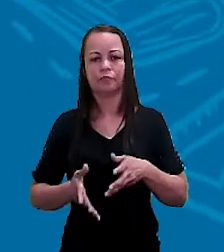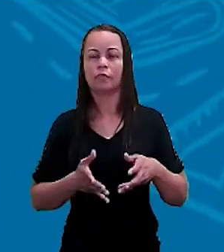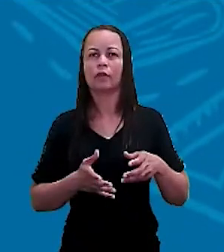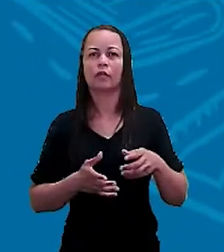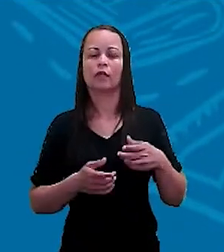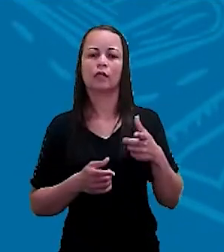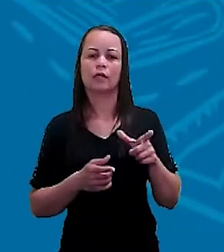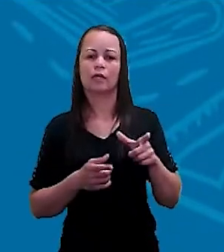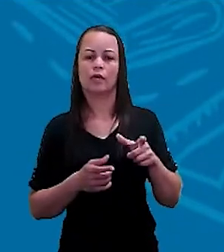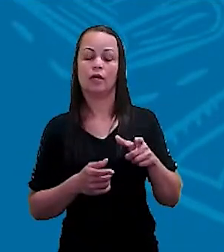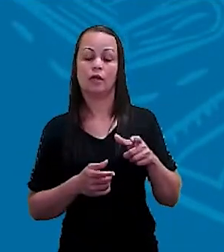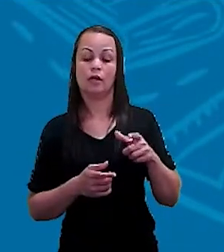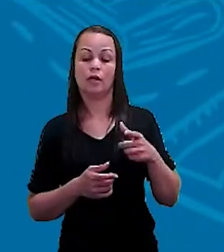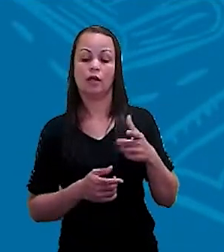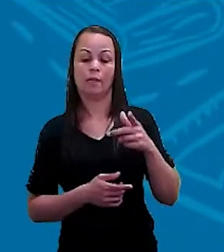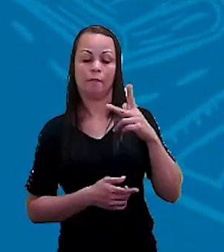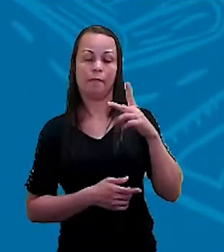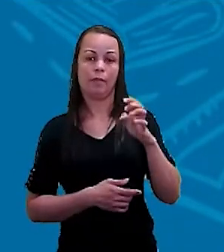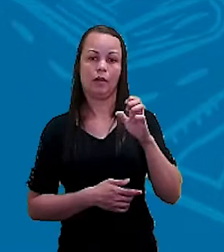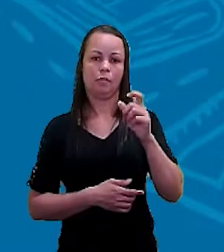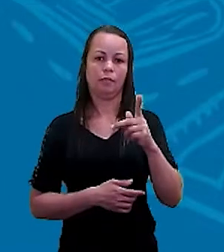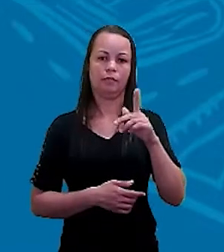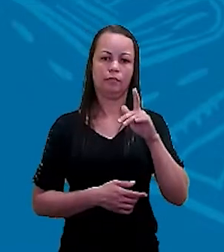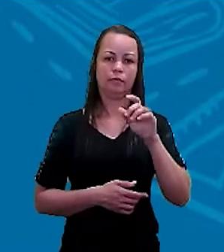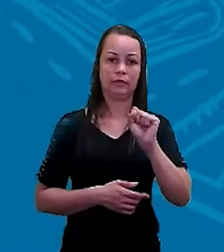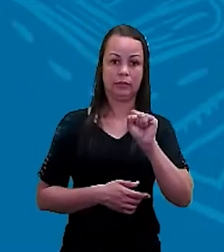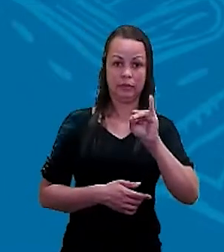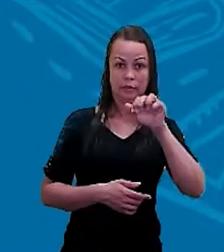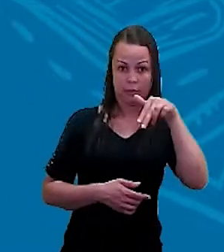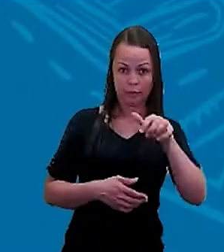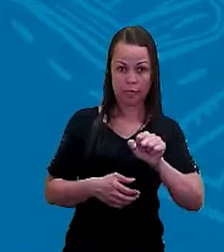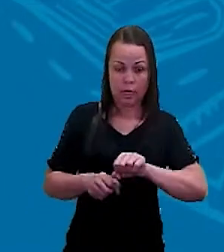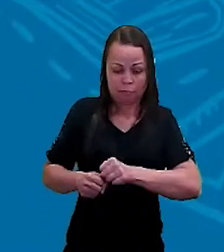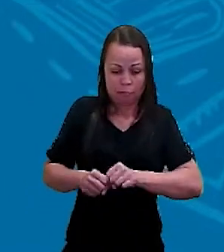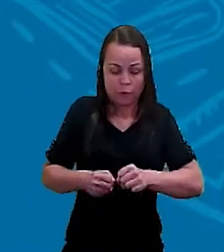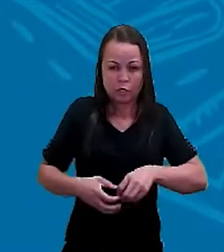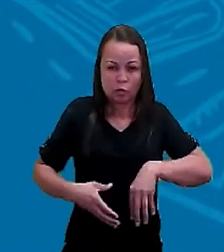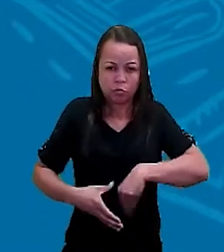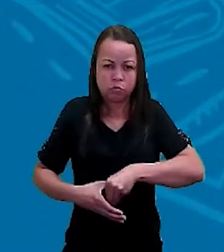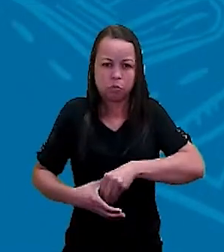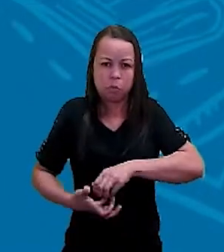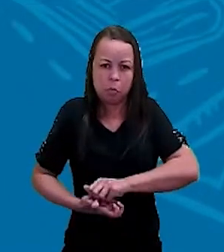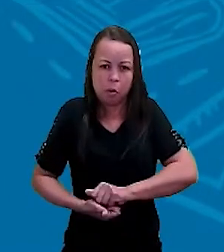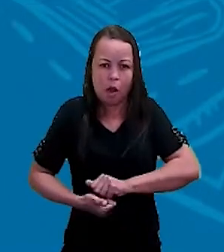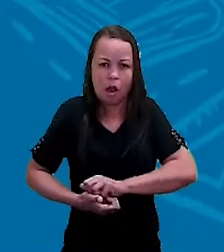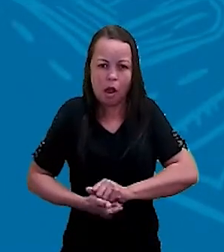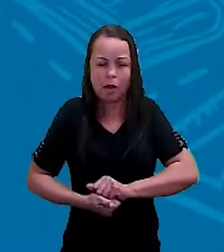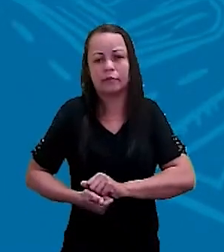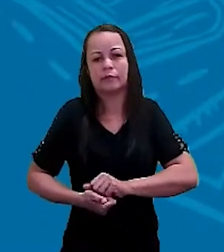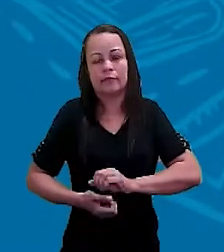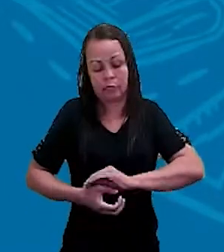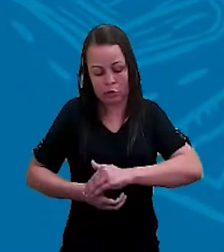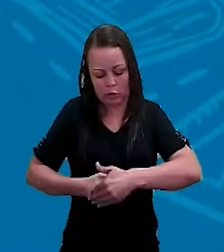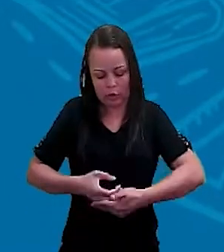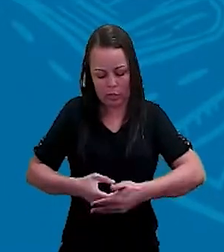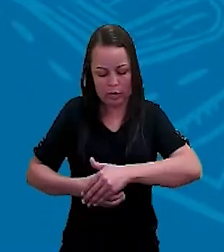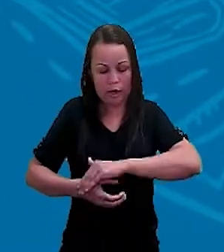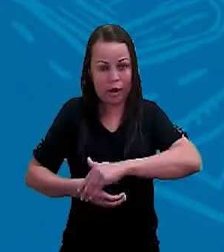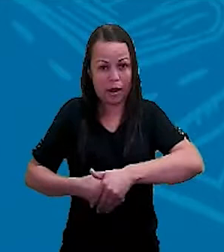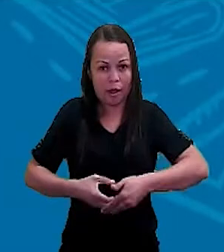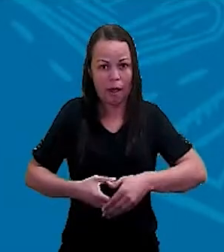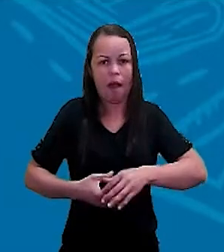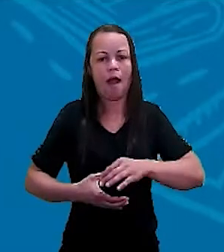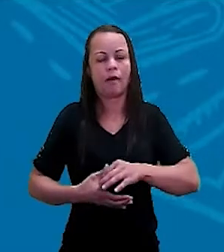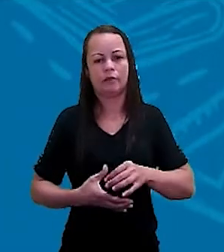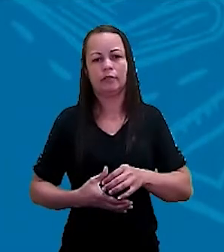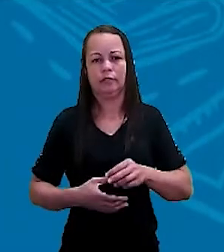que a pepsina destrua a parede proteica, essa parede feita de quê? De carne, né? De